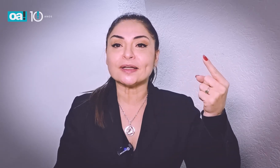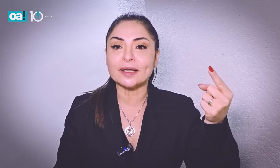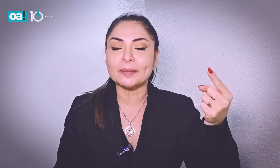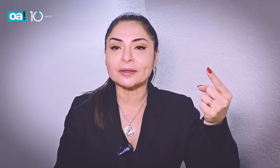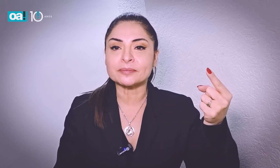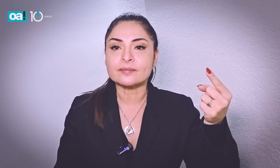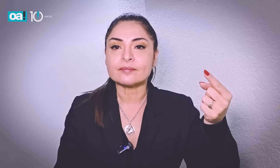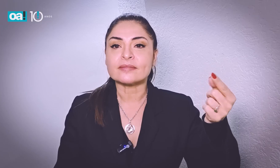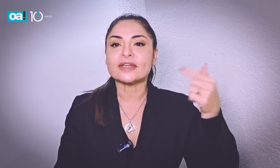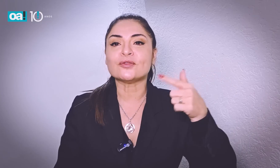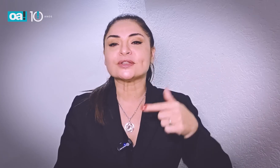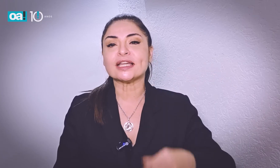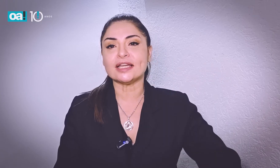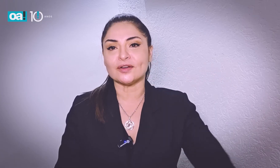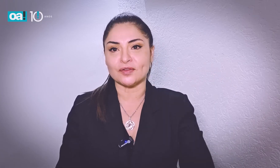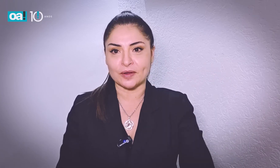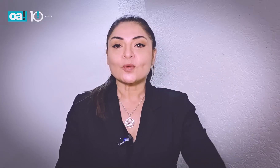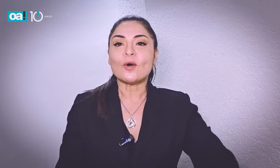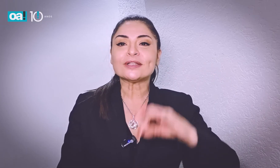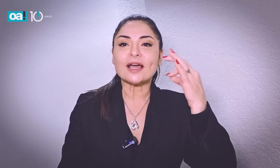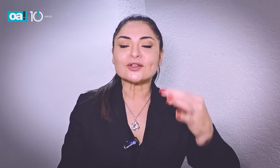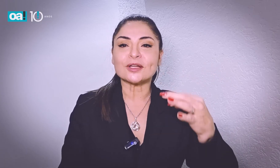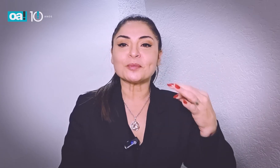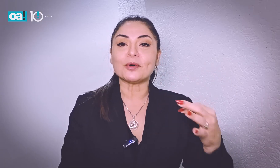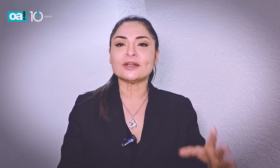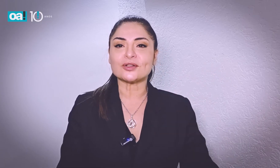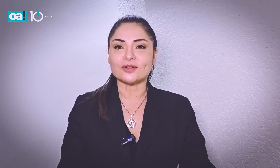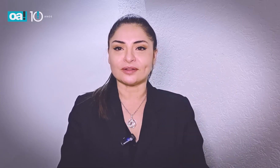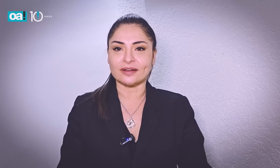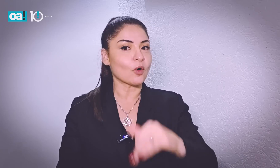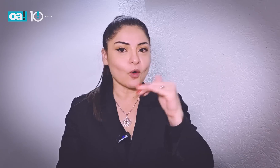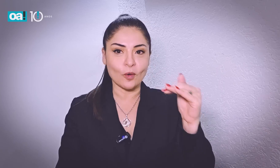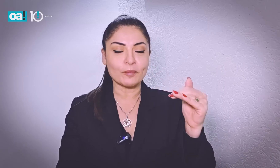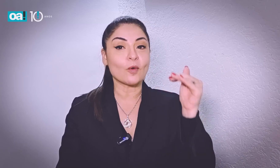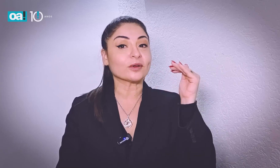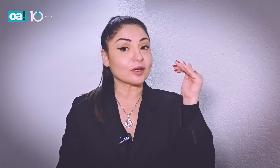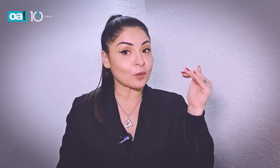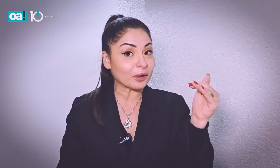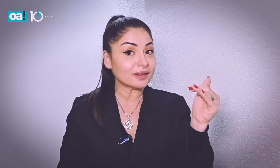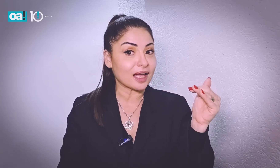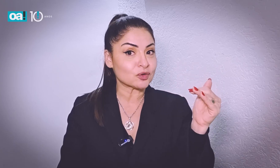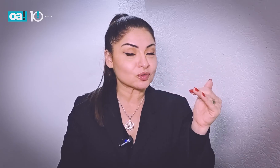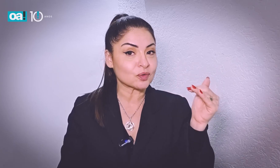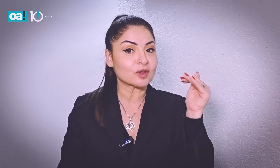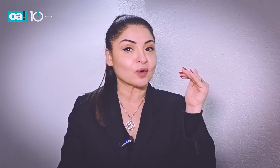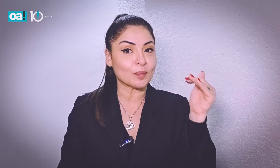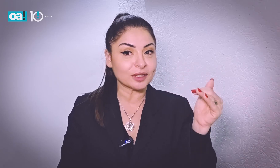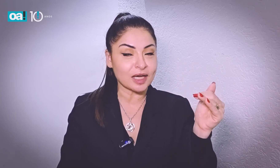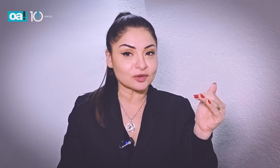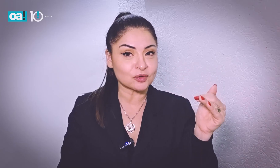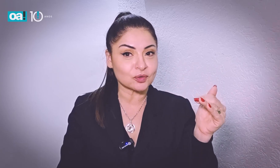que você lembra que você queria ver. Qual que você acha que não pode deixar de ter? Ó, tá completaço.